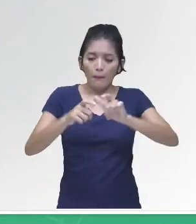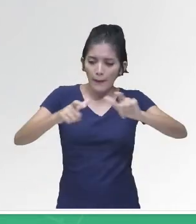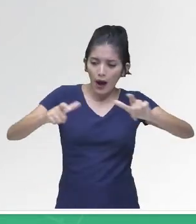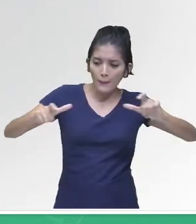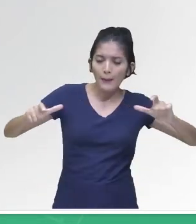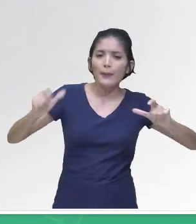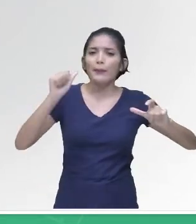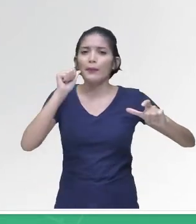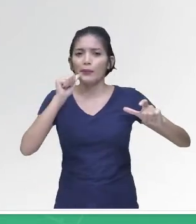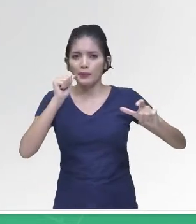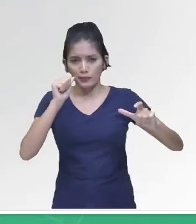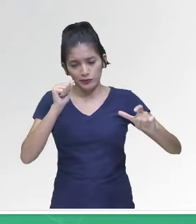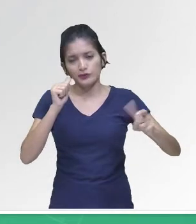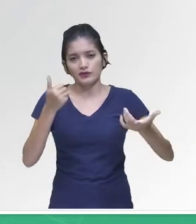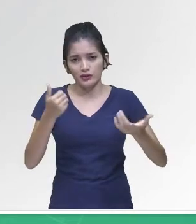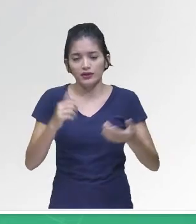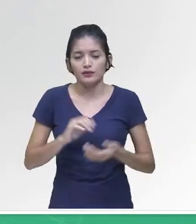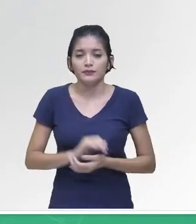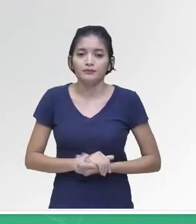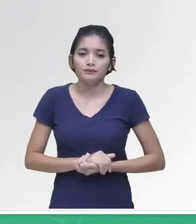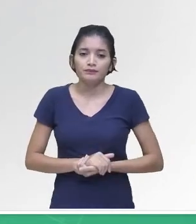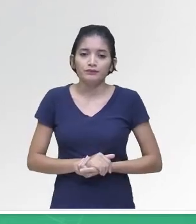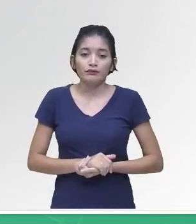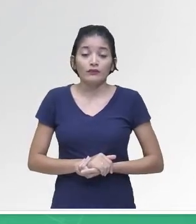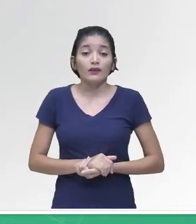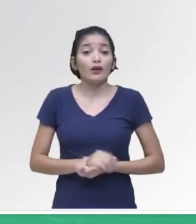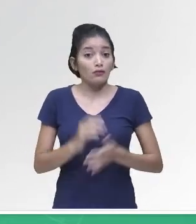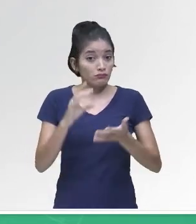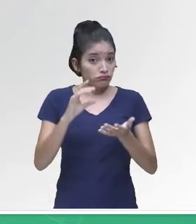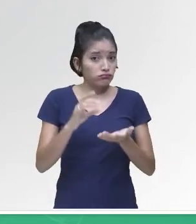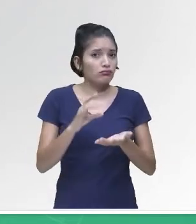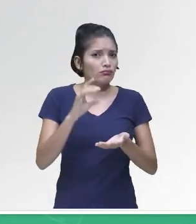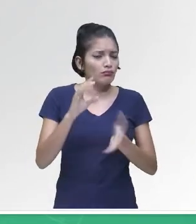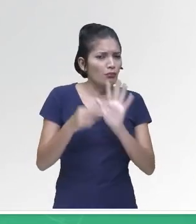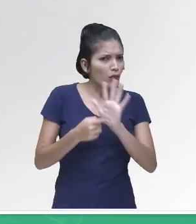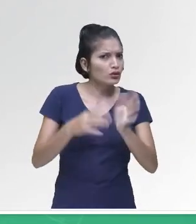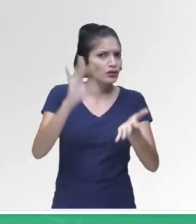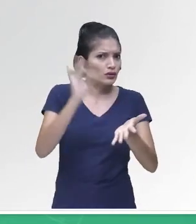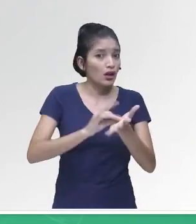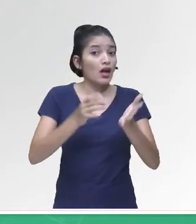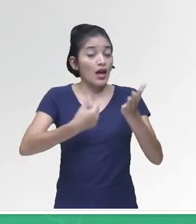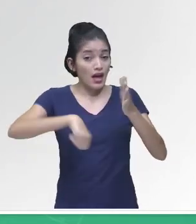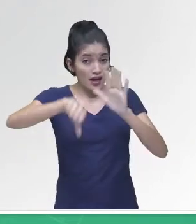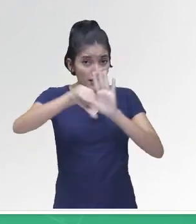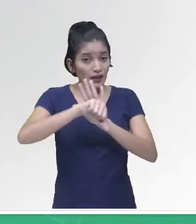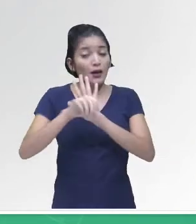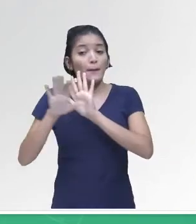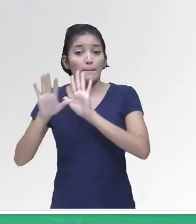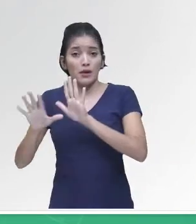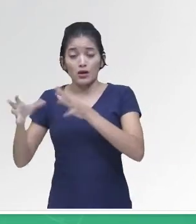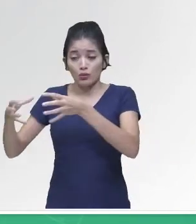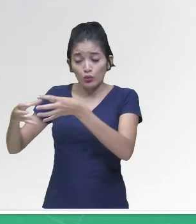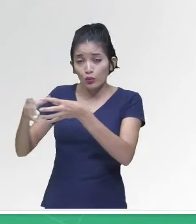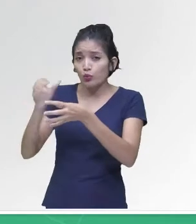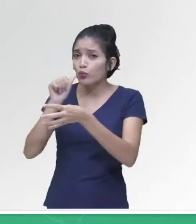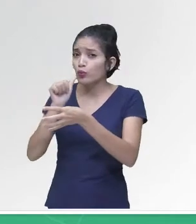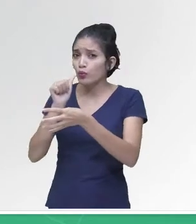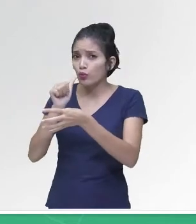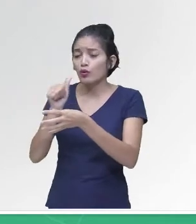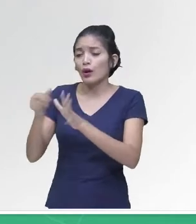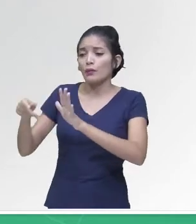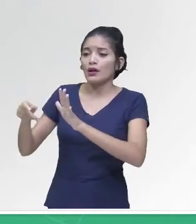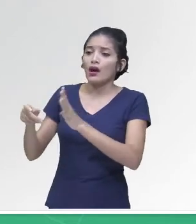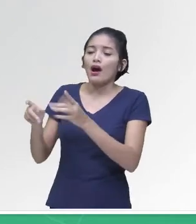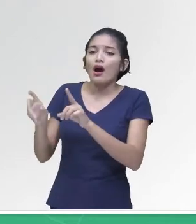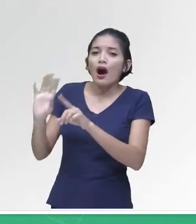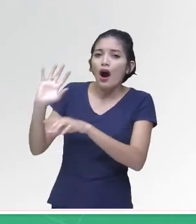brasileiras reiteradamente. Então, ele reafirma, é crime, mas as mulheres continuam sendo o alvo.